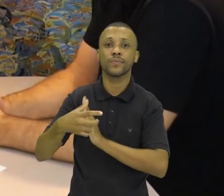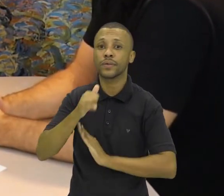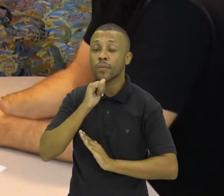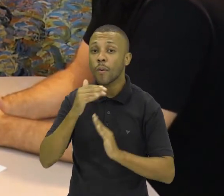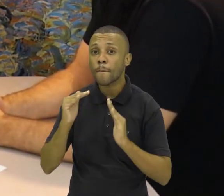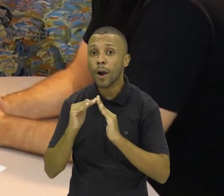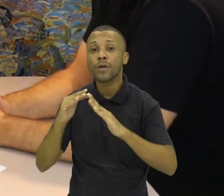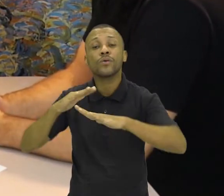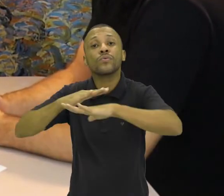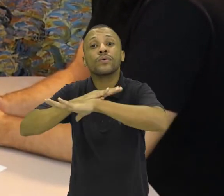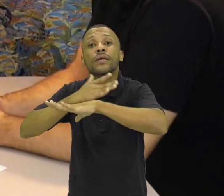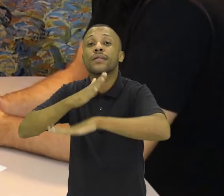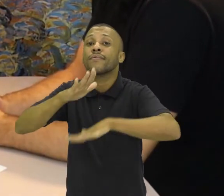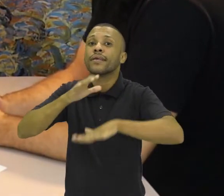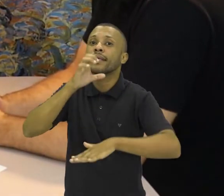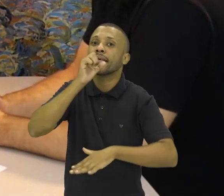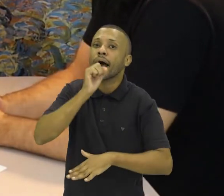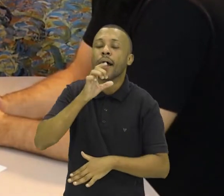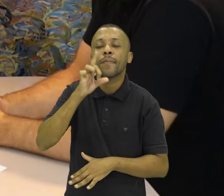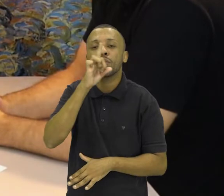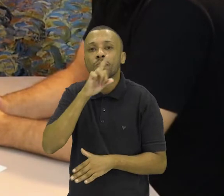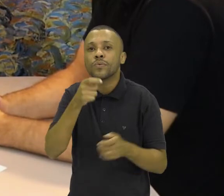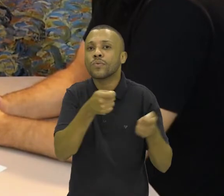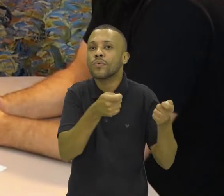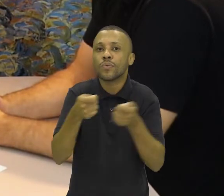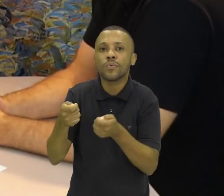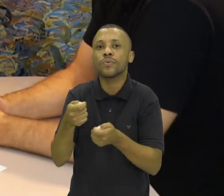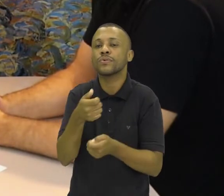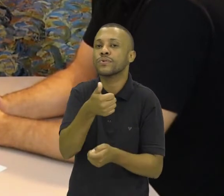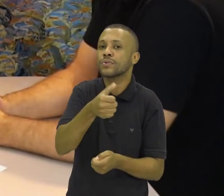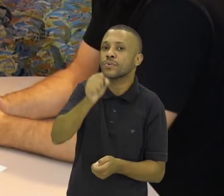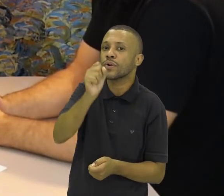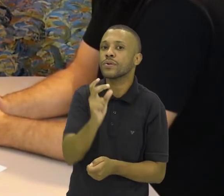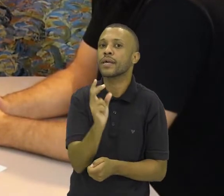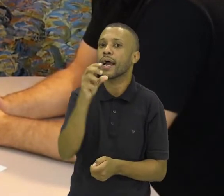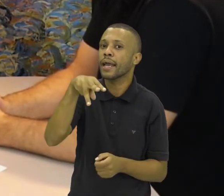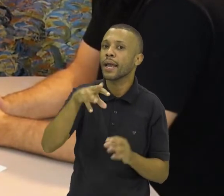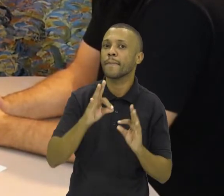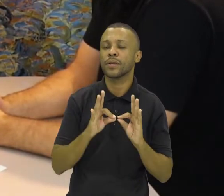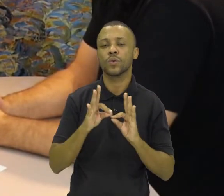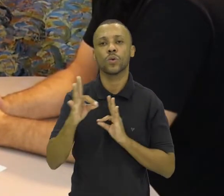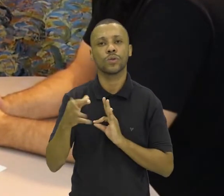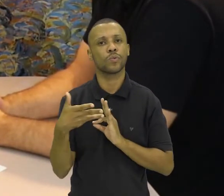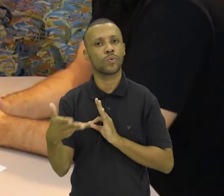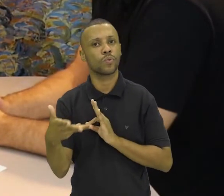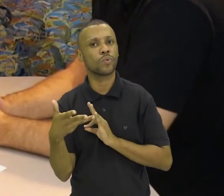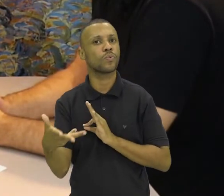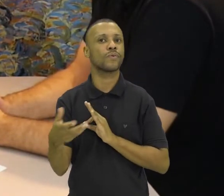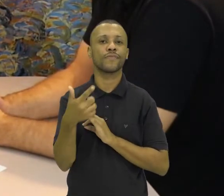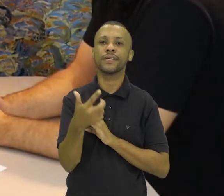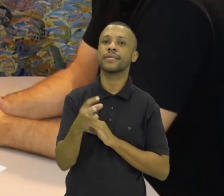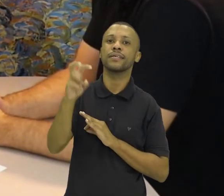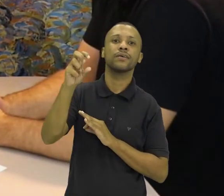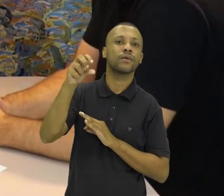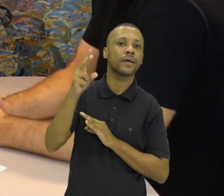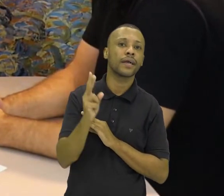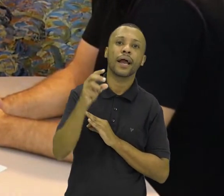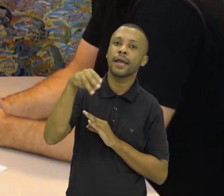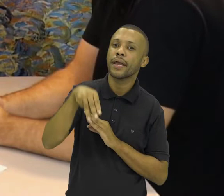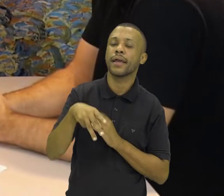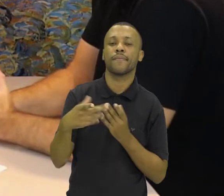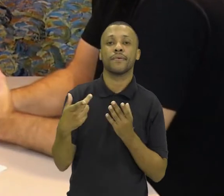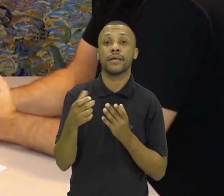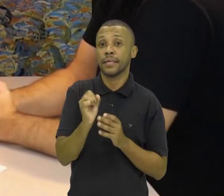centro do Rio de Janeiro. Pedalo aqui no fim de semana, às vezes 18 quilômetros, 25 quilômetros. Tá? Então, se